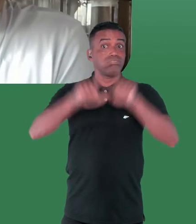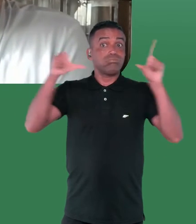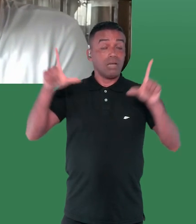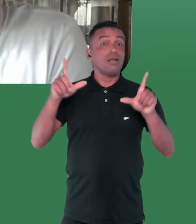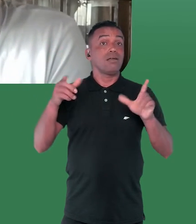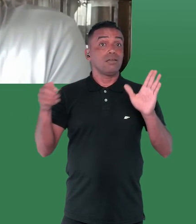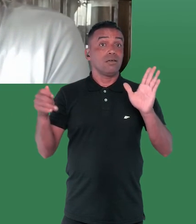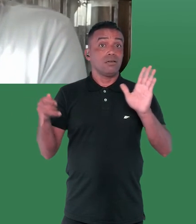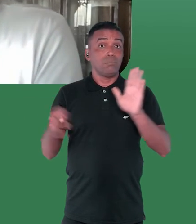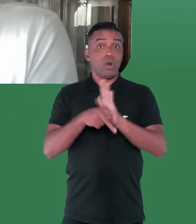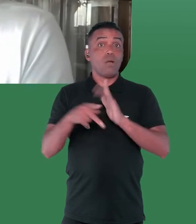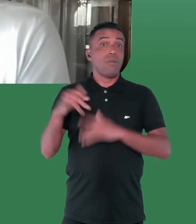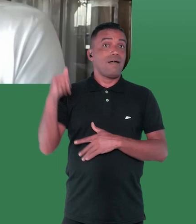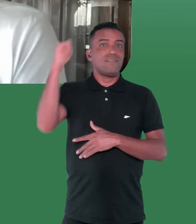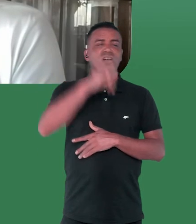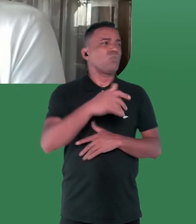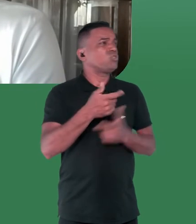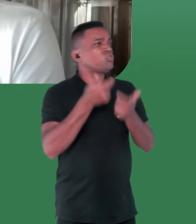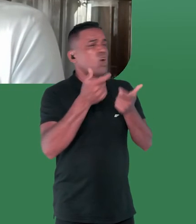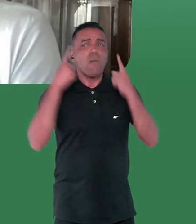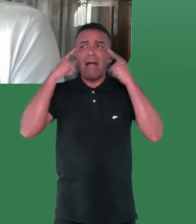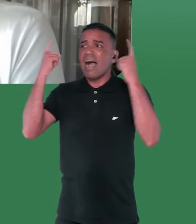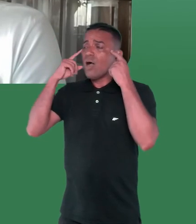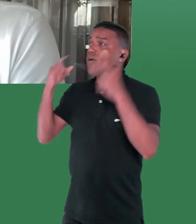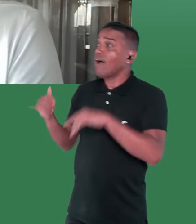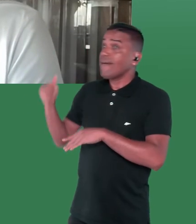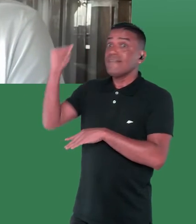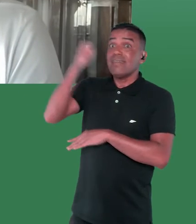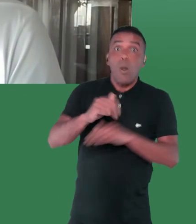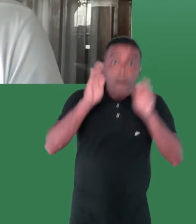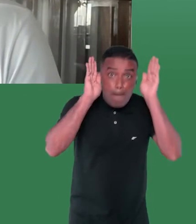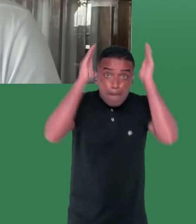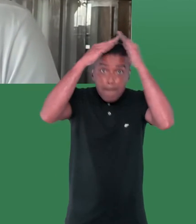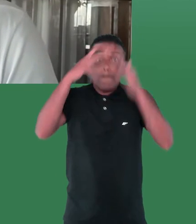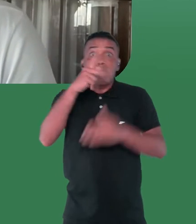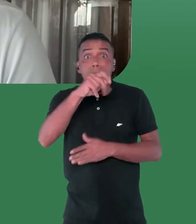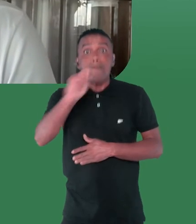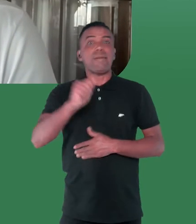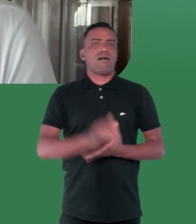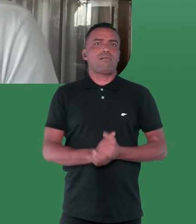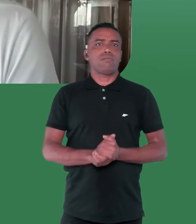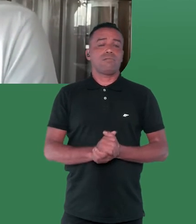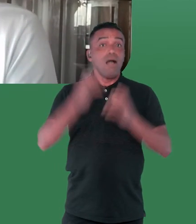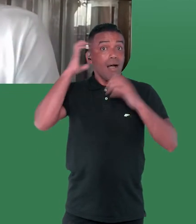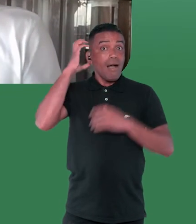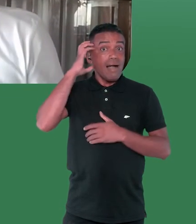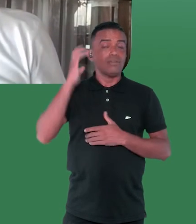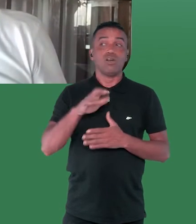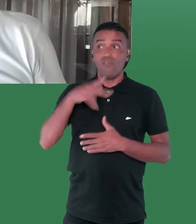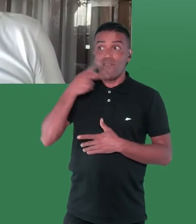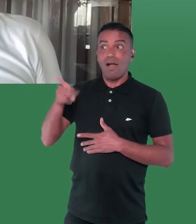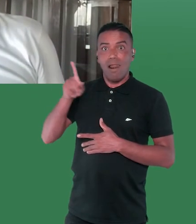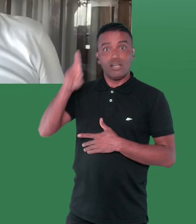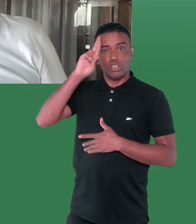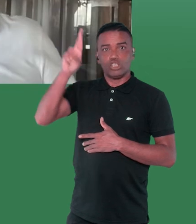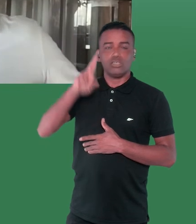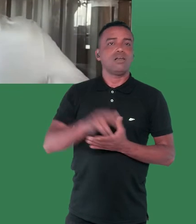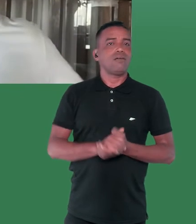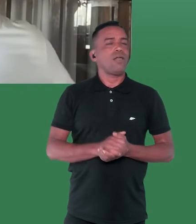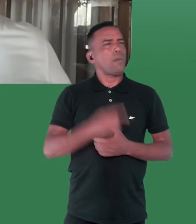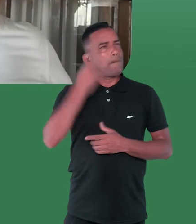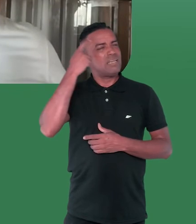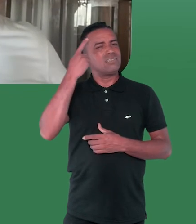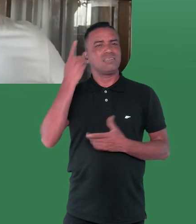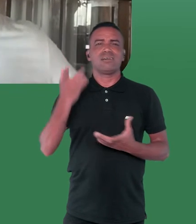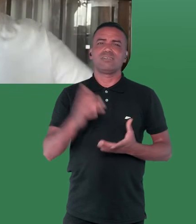ar, que eu estou no avião. Não, com esse som horrível, não tem chance, não. Eu estou no avião do Papa, me põe no ar. Ele falou: vou falar com o Zé Lino.